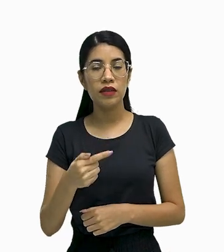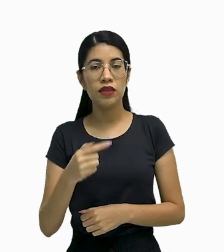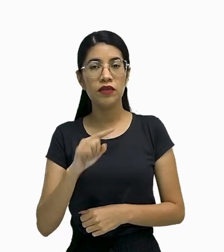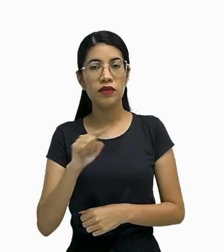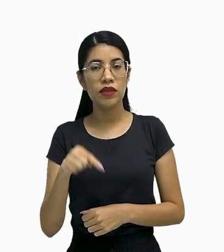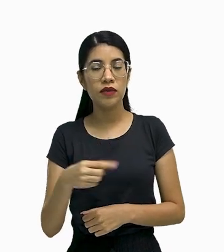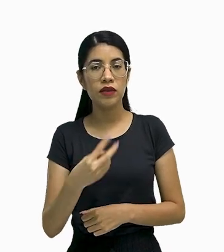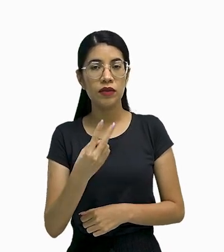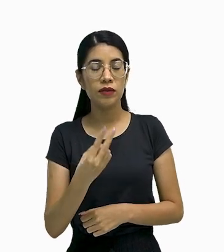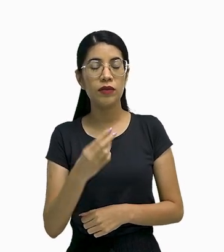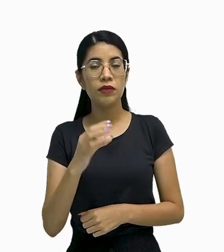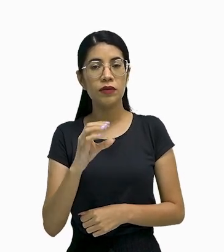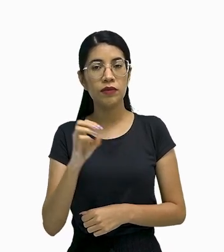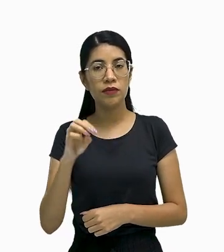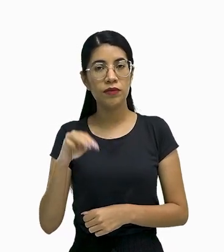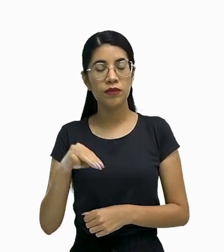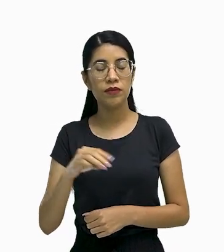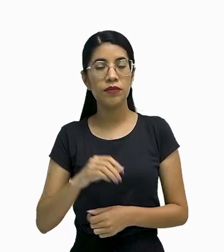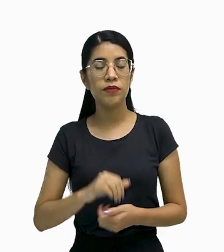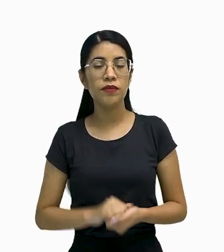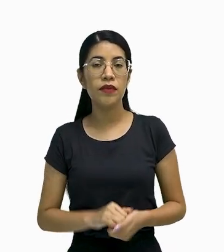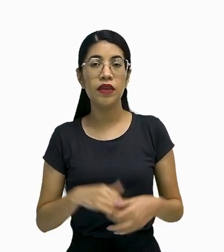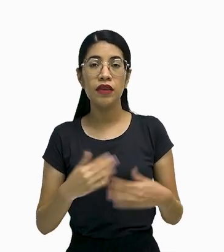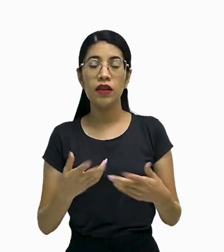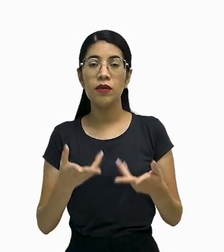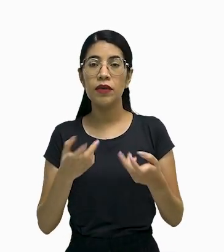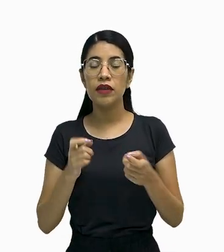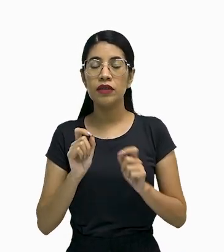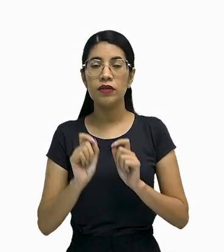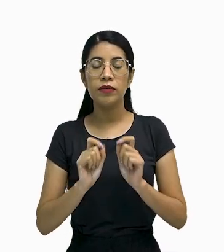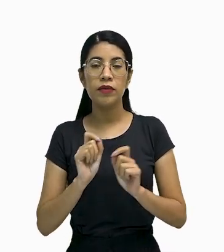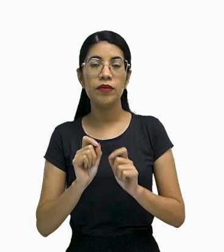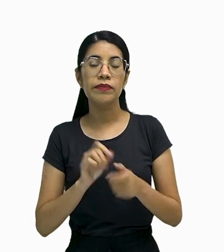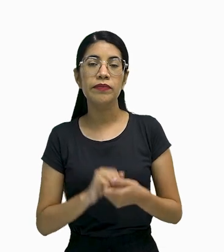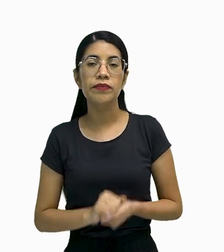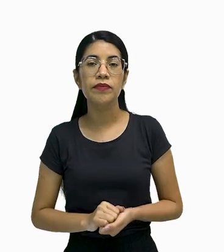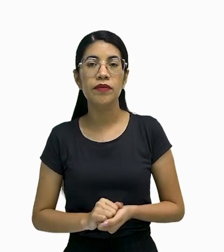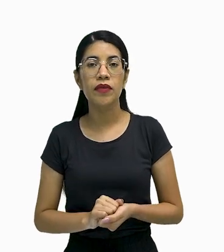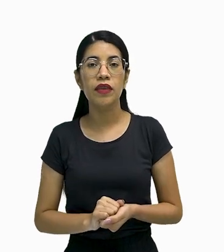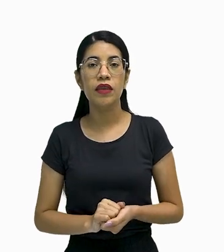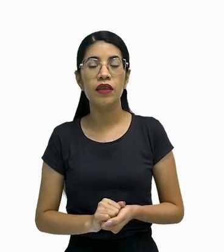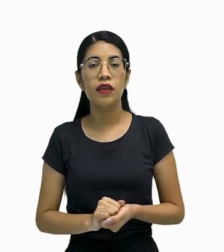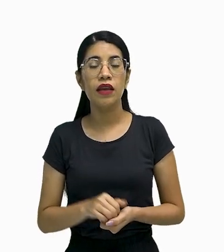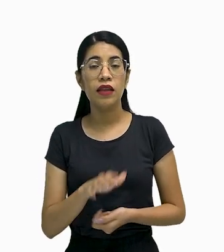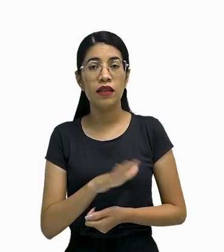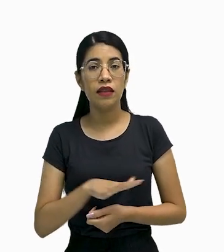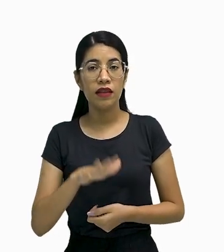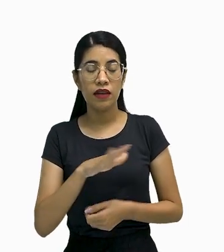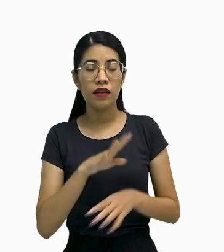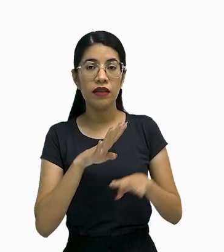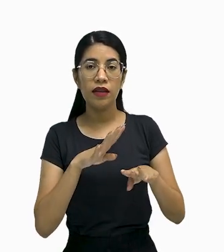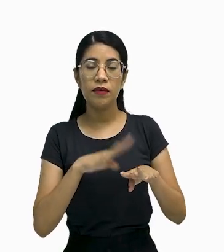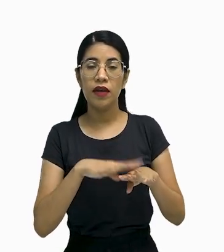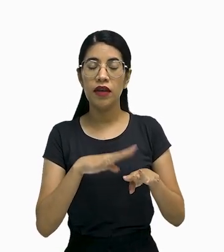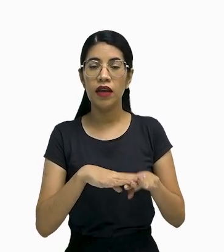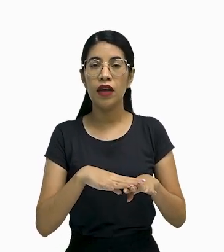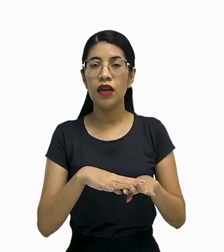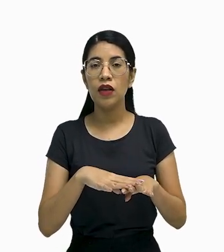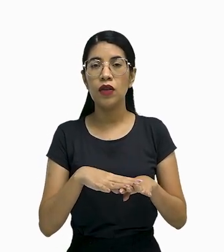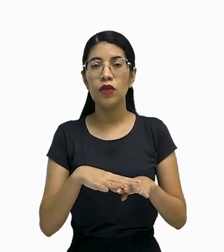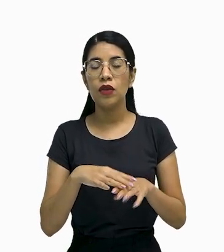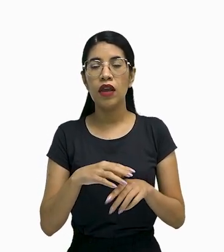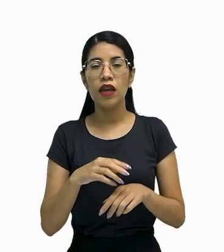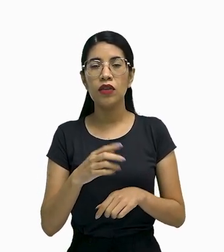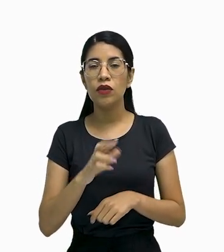37,2 centímetros. Então, é importante você perceber que, de repente, na matemática, a gente não tem somente